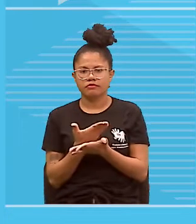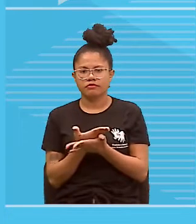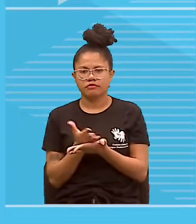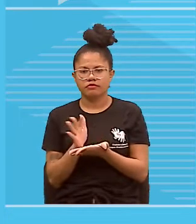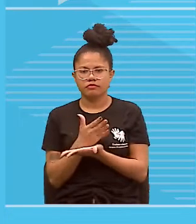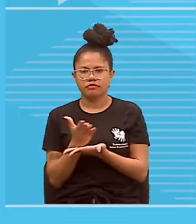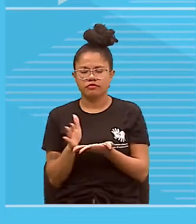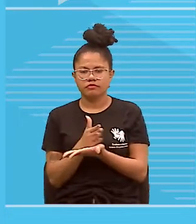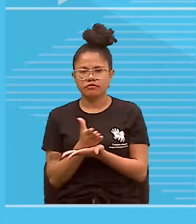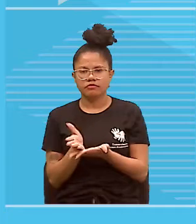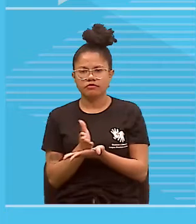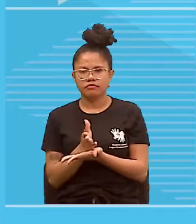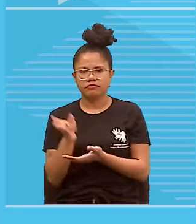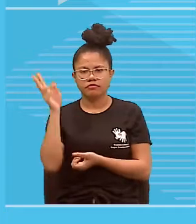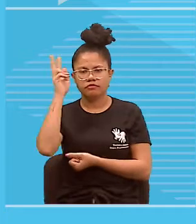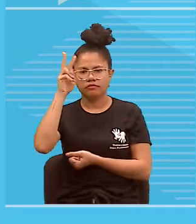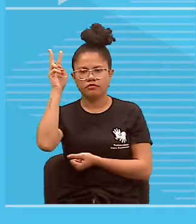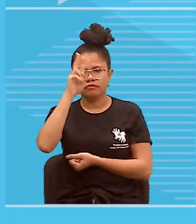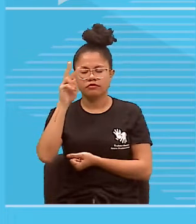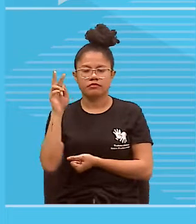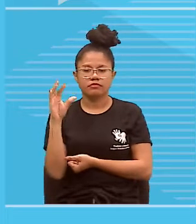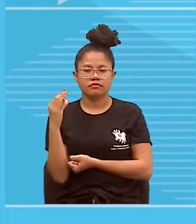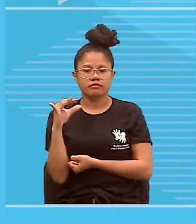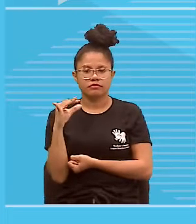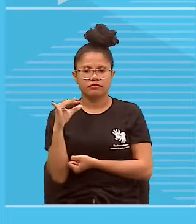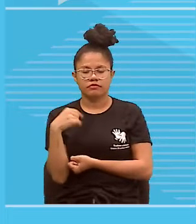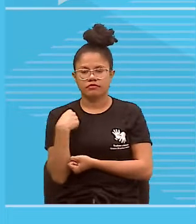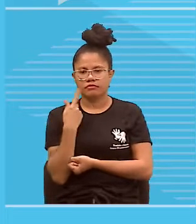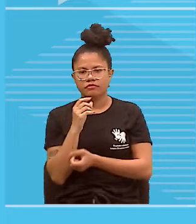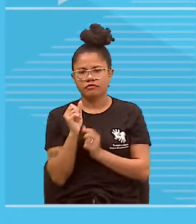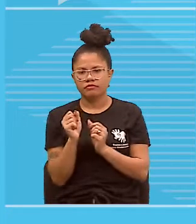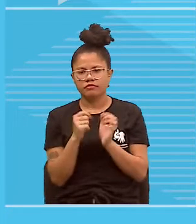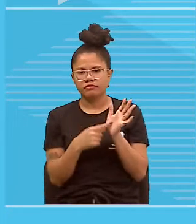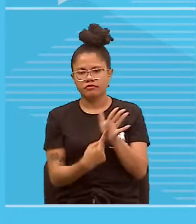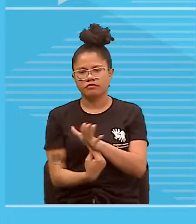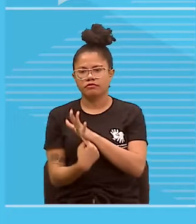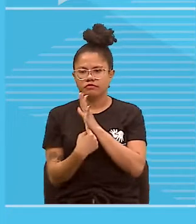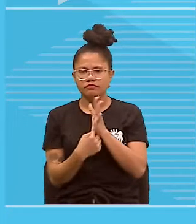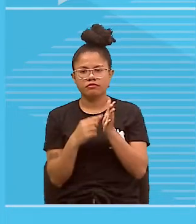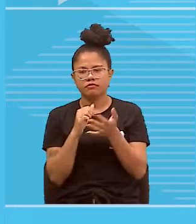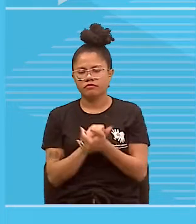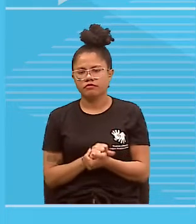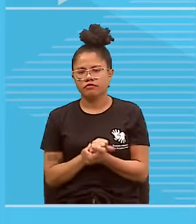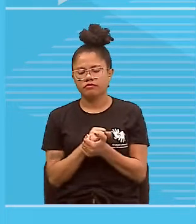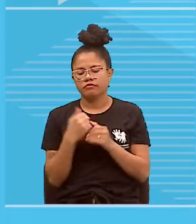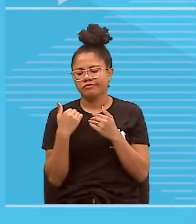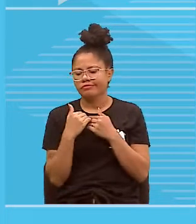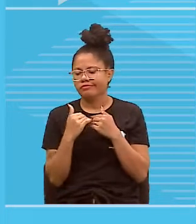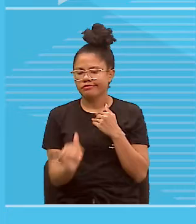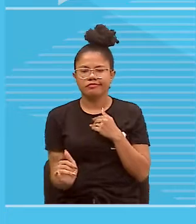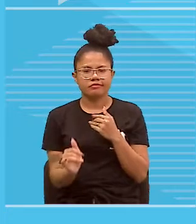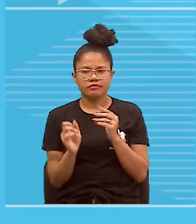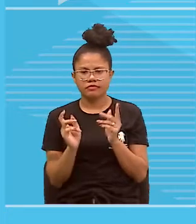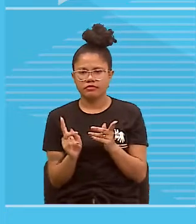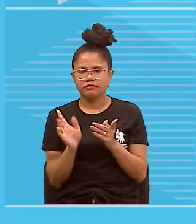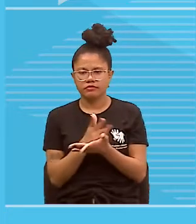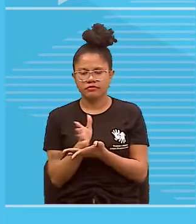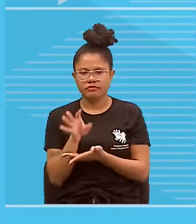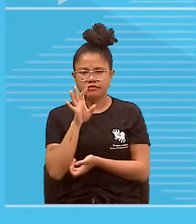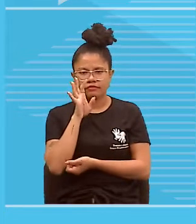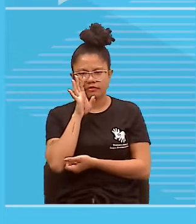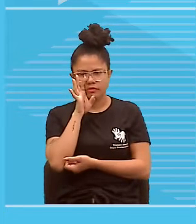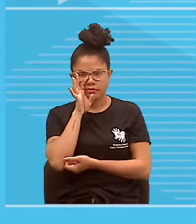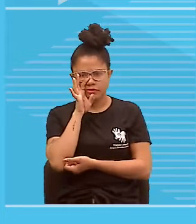científicas aqui em nenhum momento a gente está proporcionando um contraponto com as observações